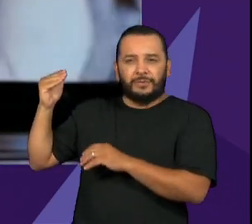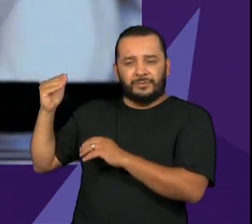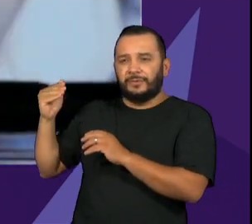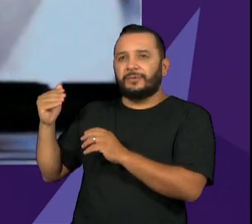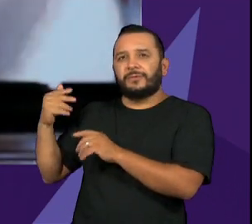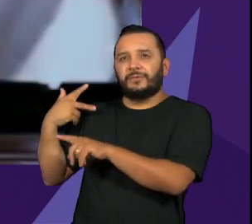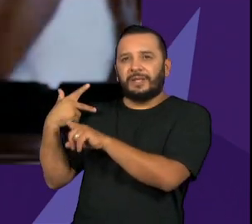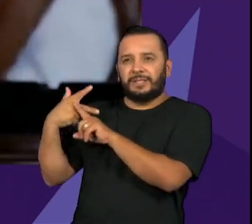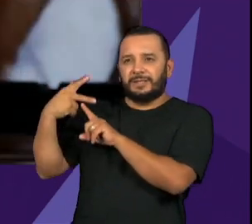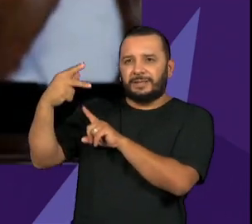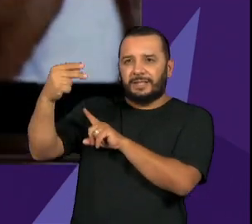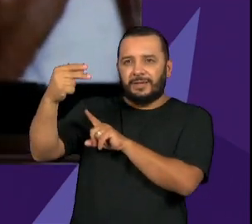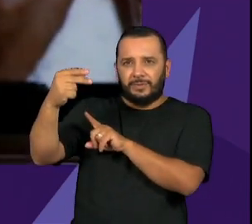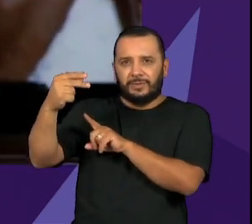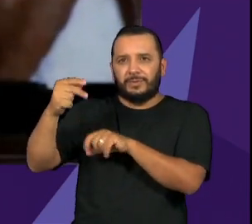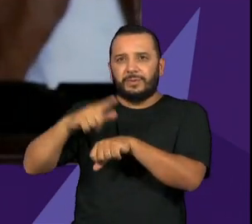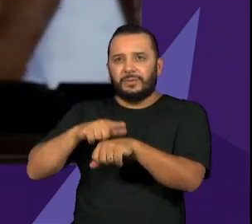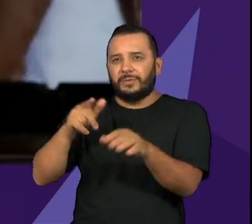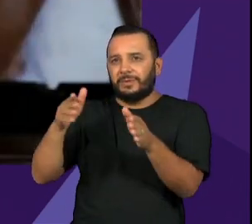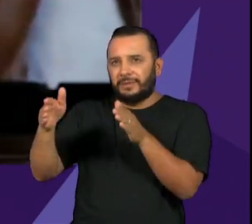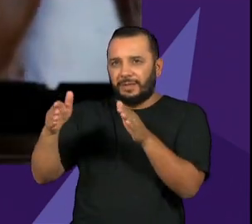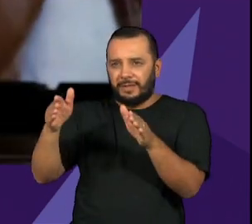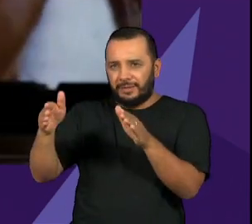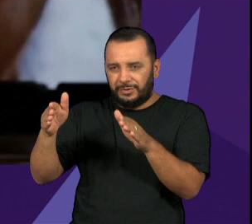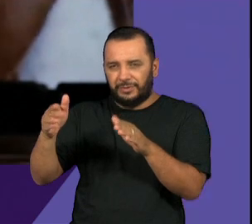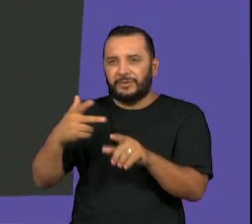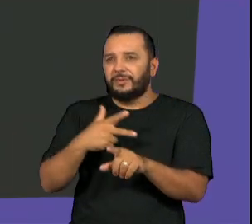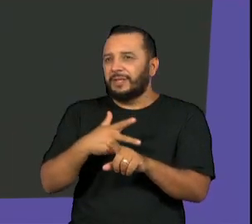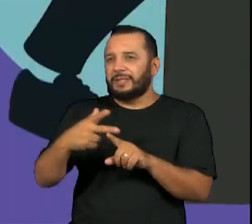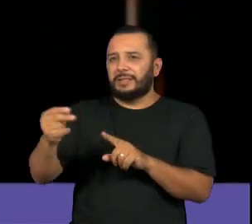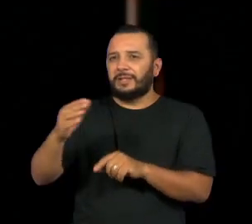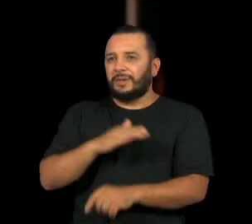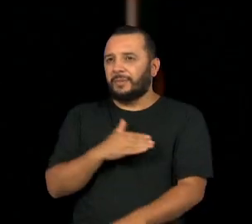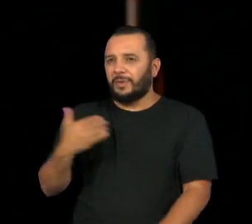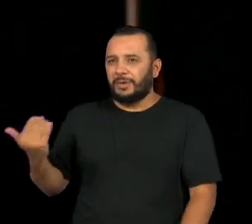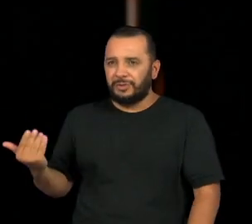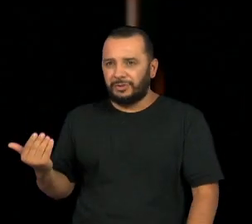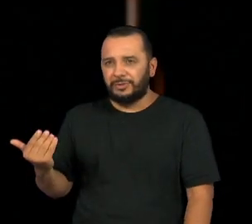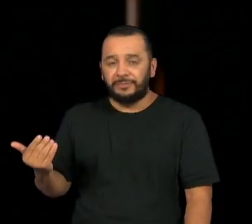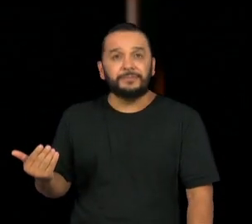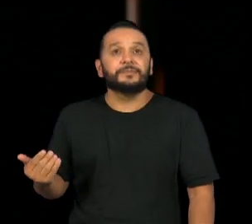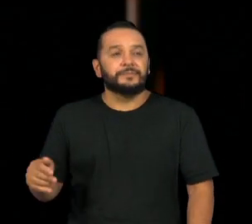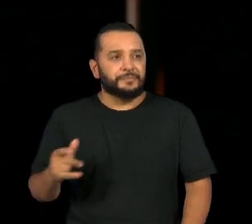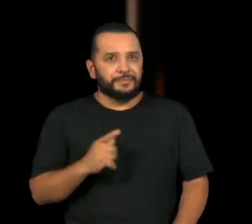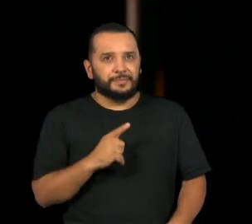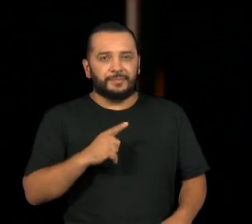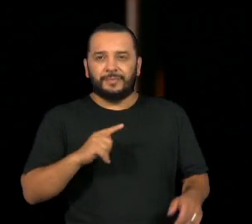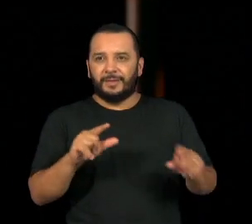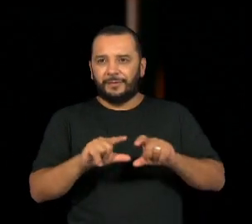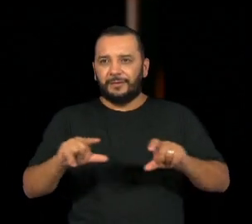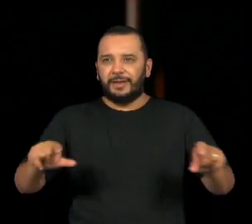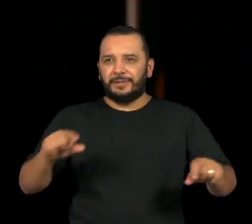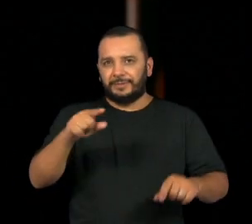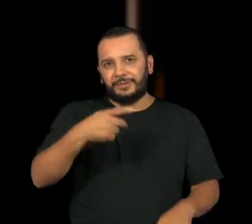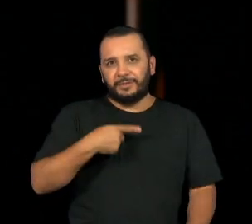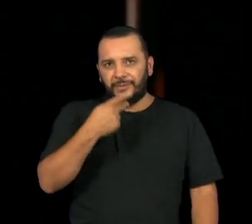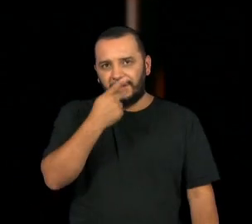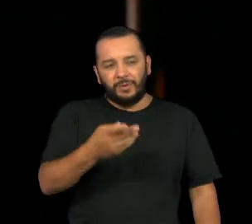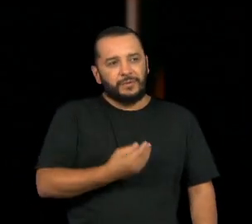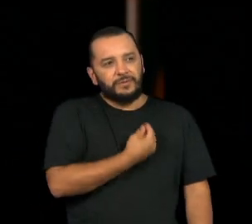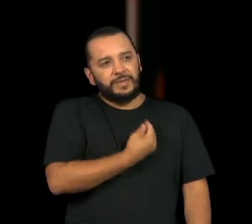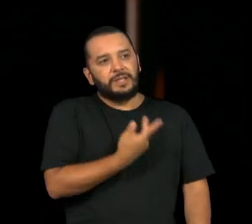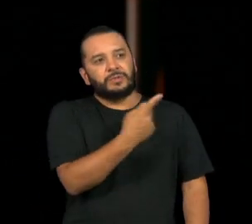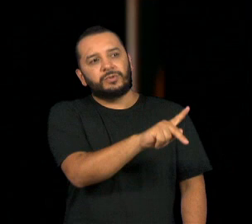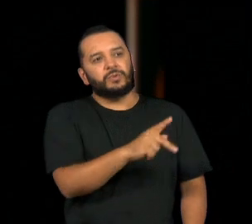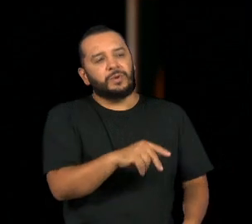tempo, vencendo a morte. Tem aquela frase, né, que você já citou, a vida é sua,